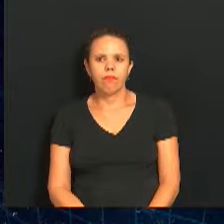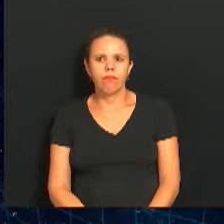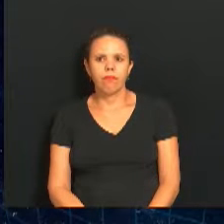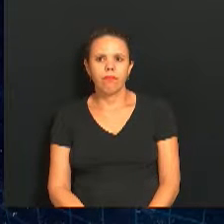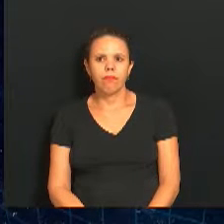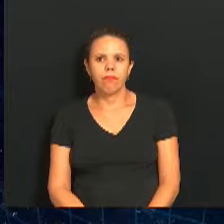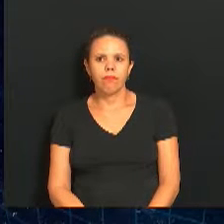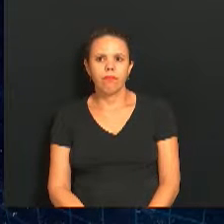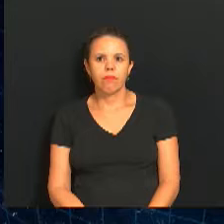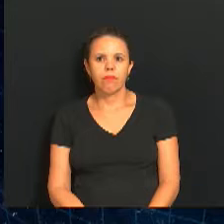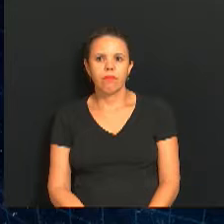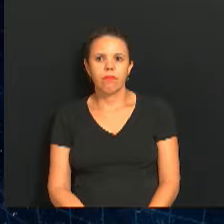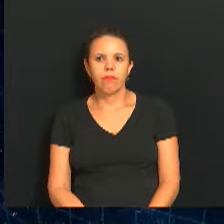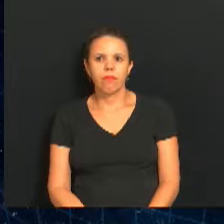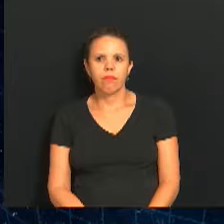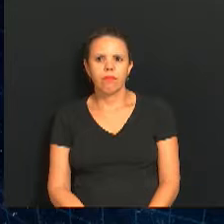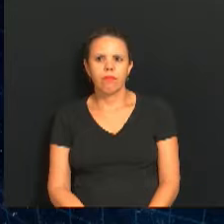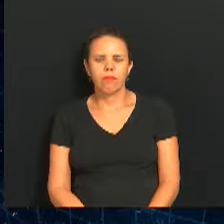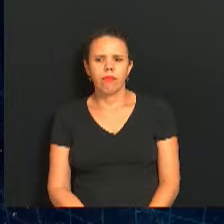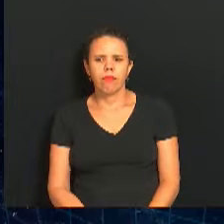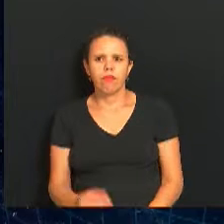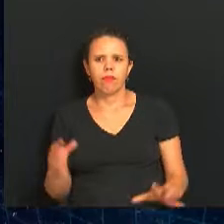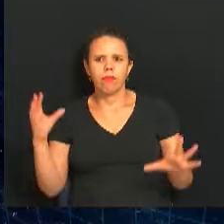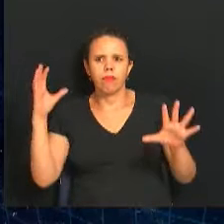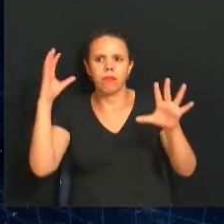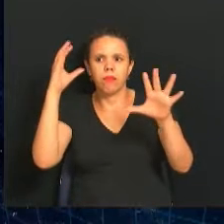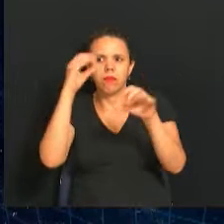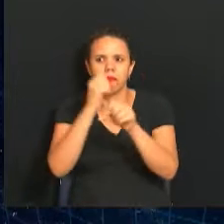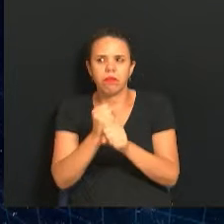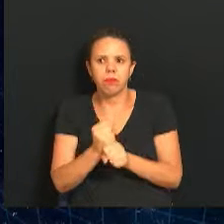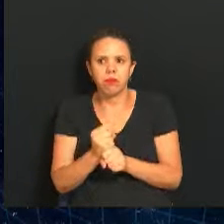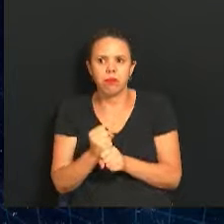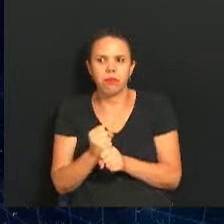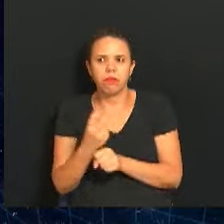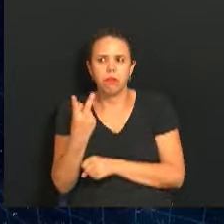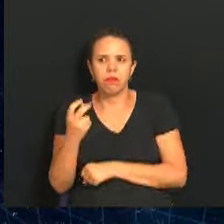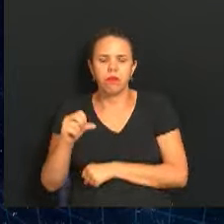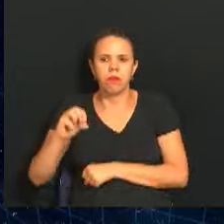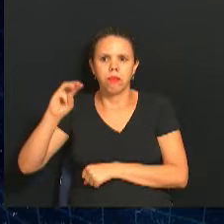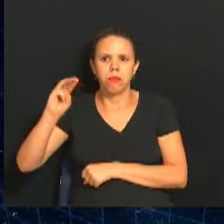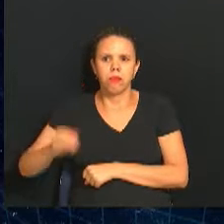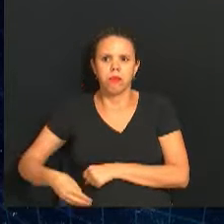também em 24 horas. No total, nós temos